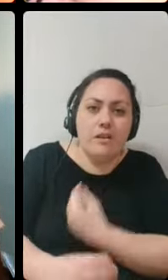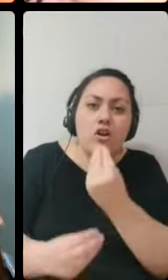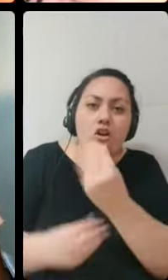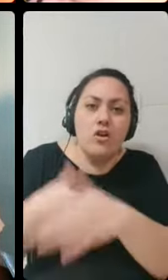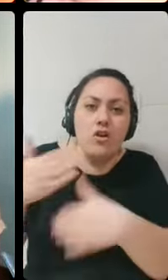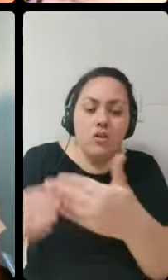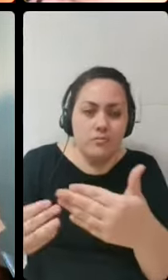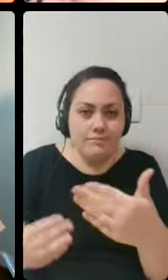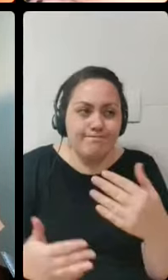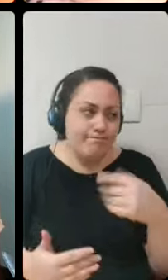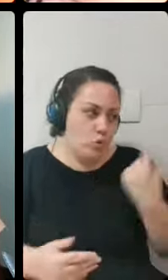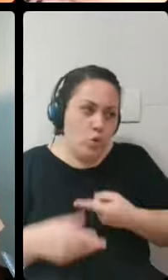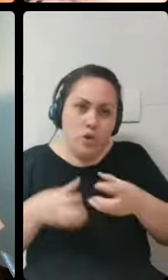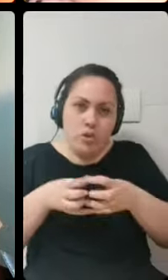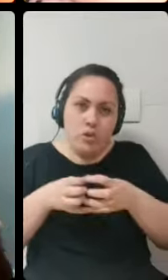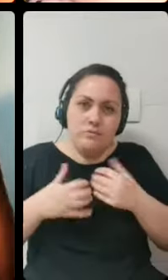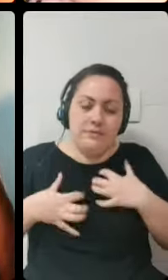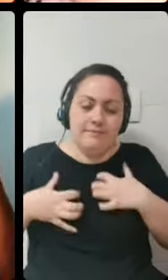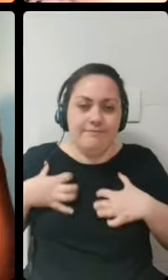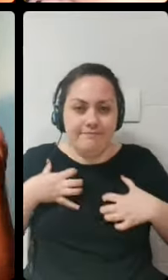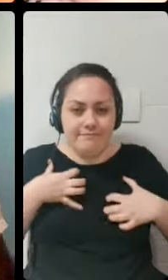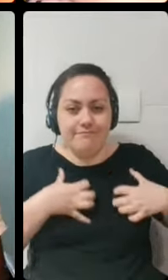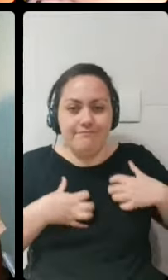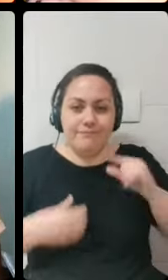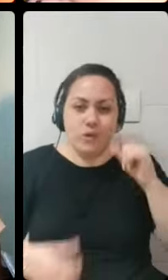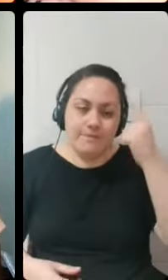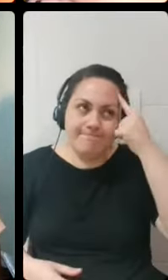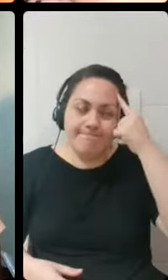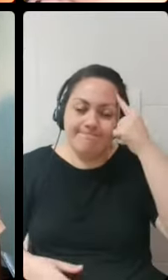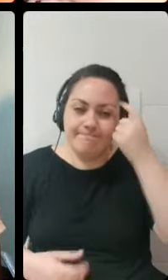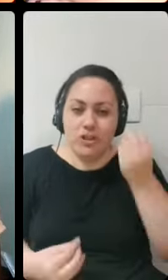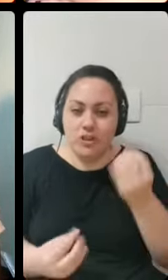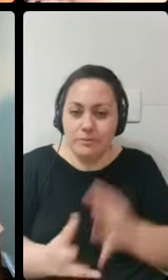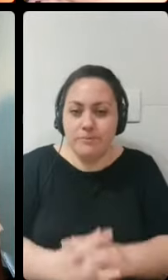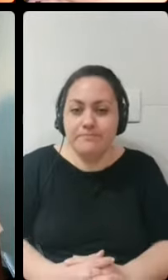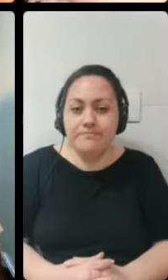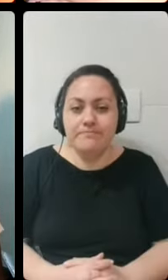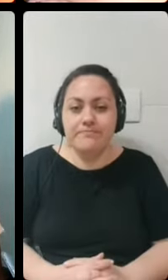também com essa questão na cabeça. E aí,